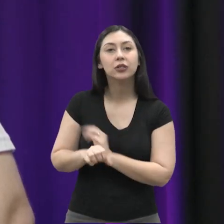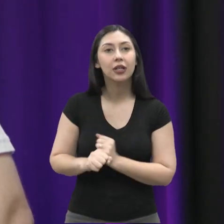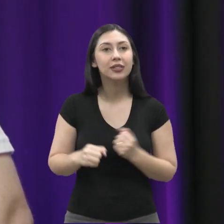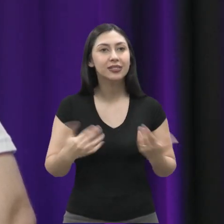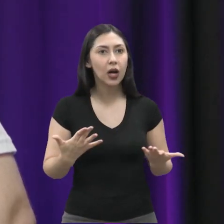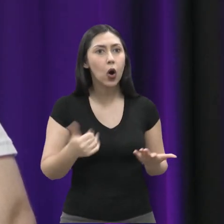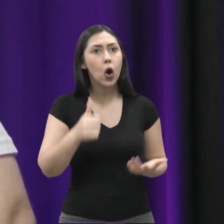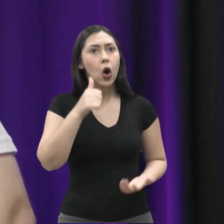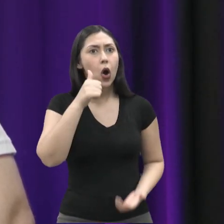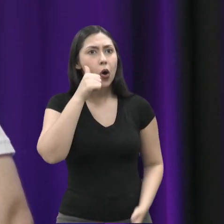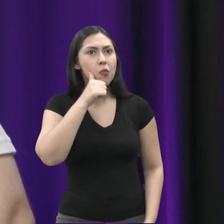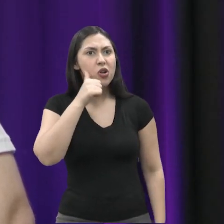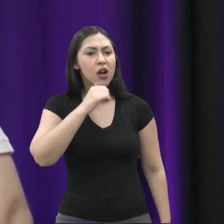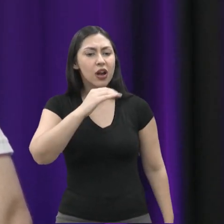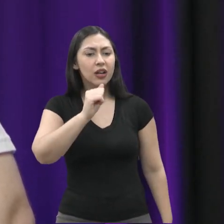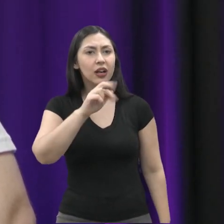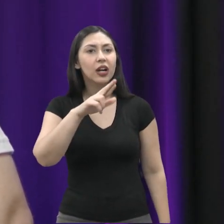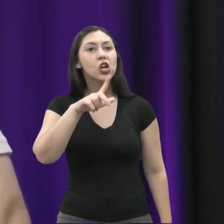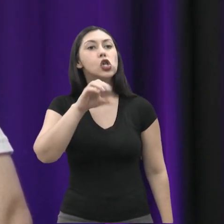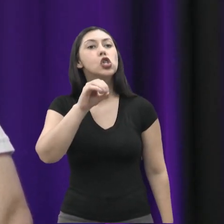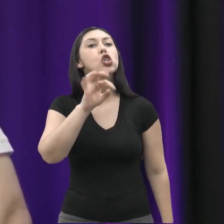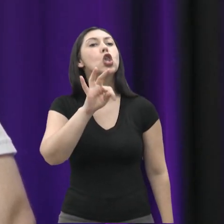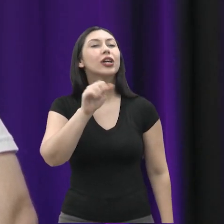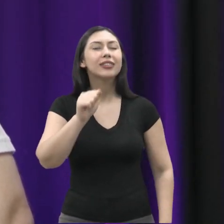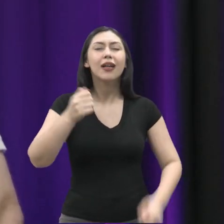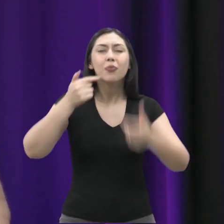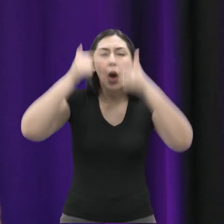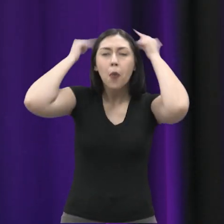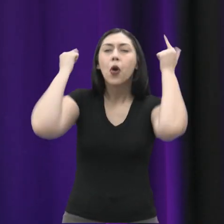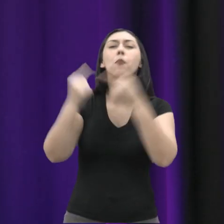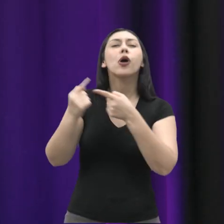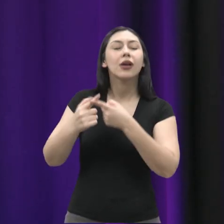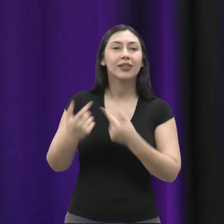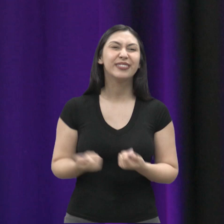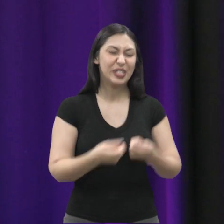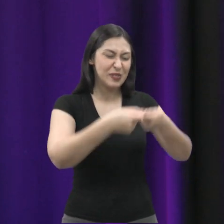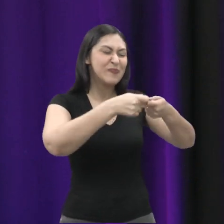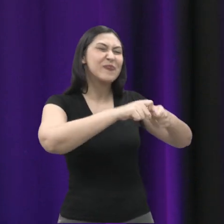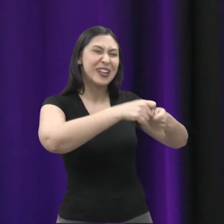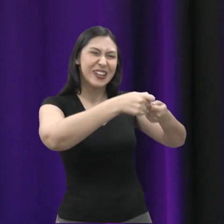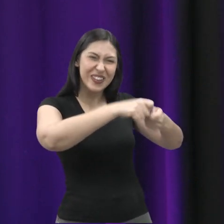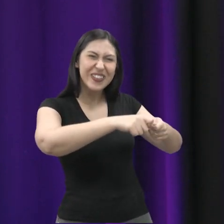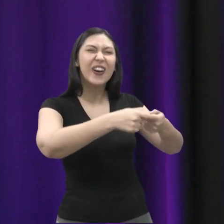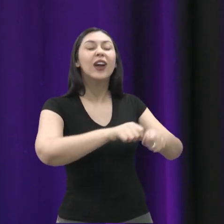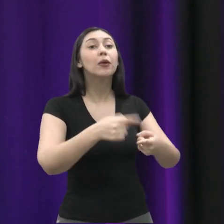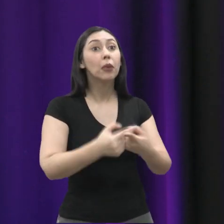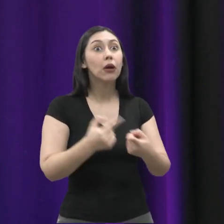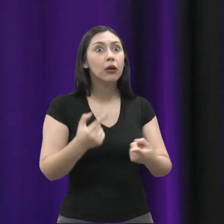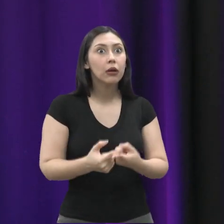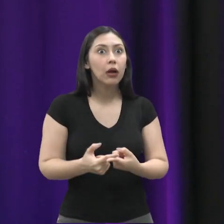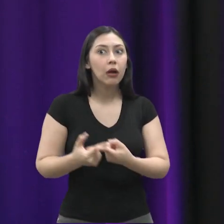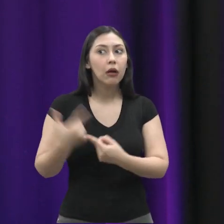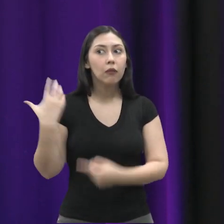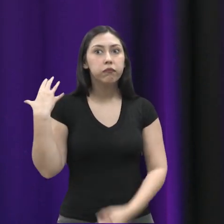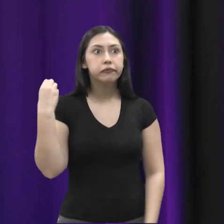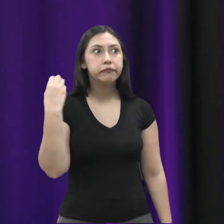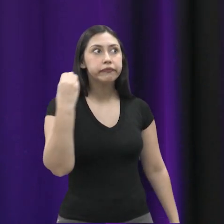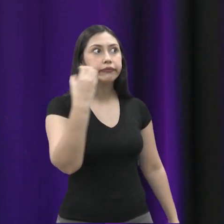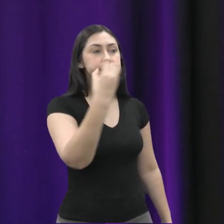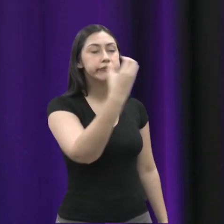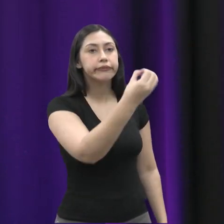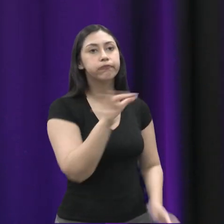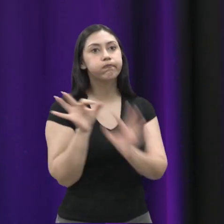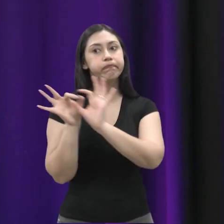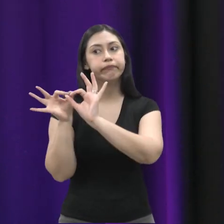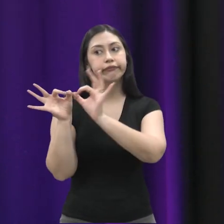mesmo, né? Piolho. Teve uma viagem aí longa de Portugal até o Brasil, 1808, e teve um ataque